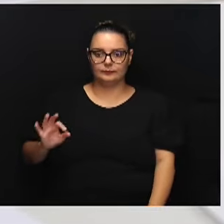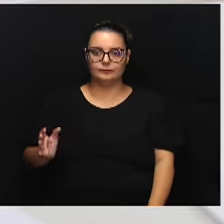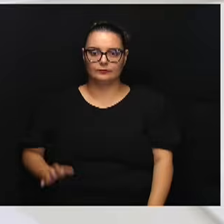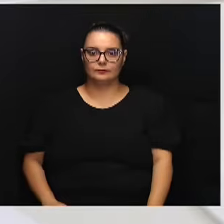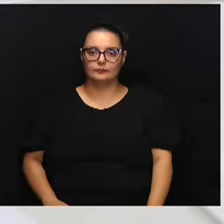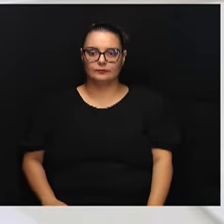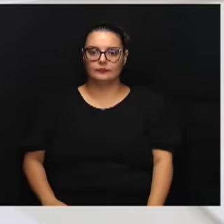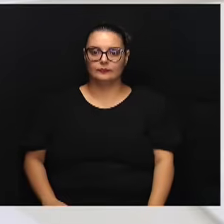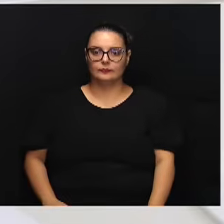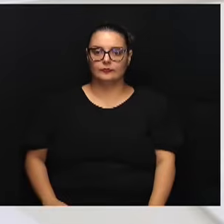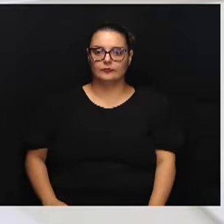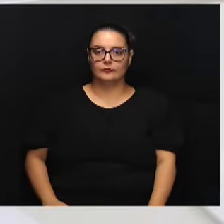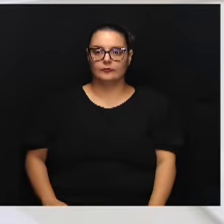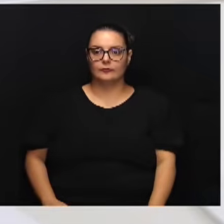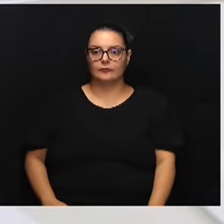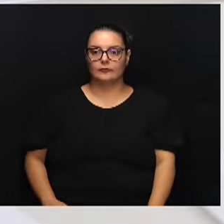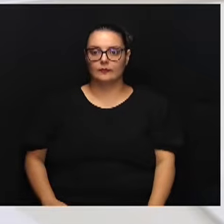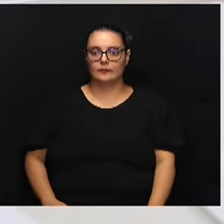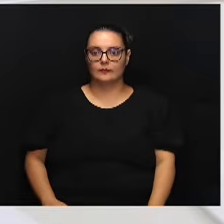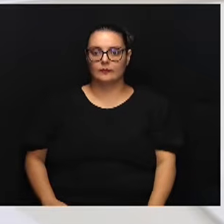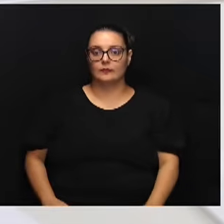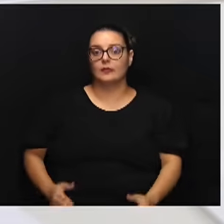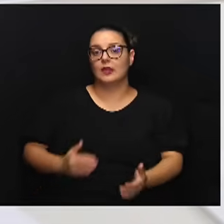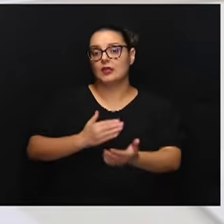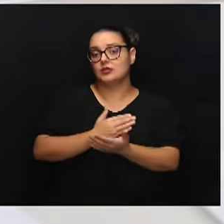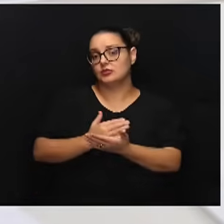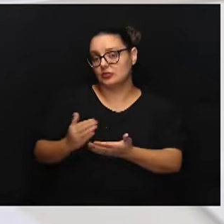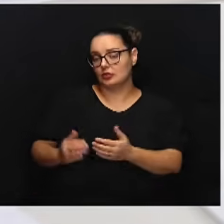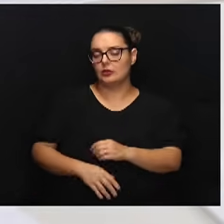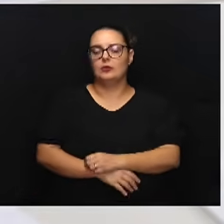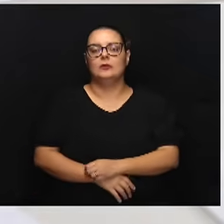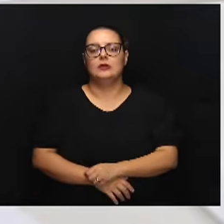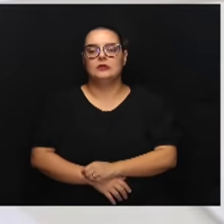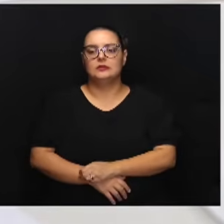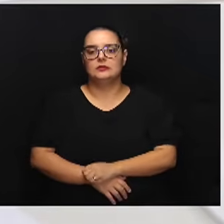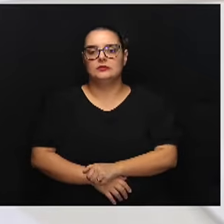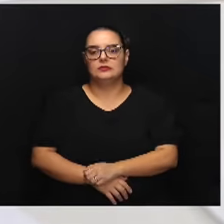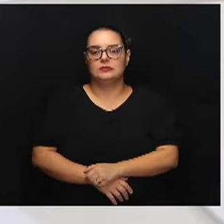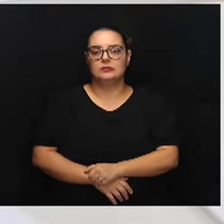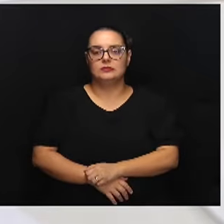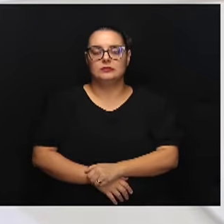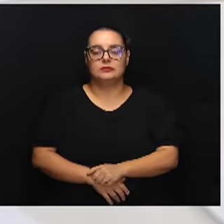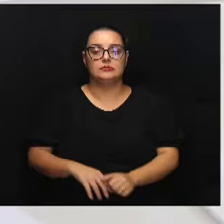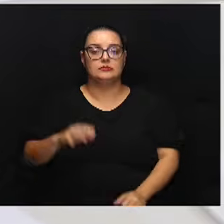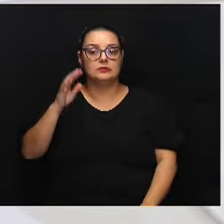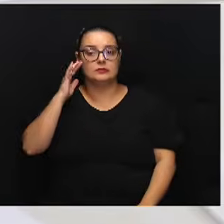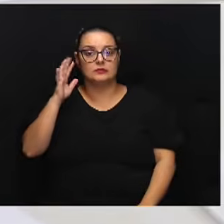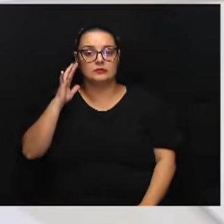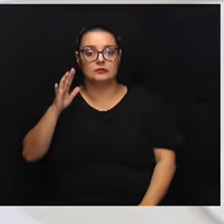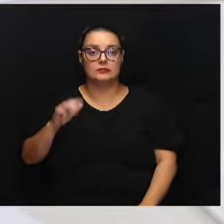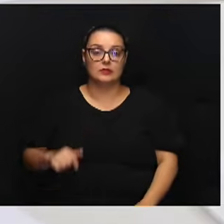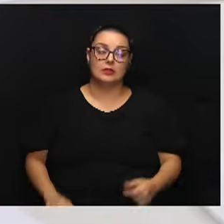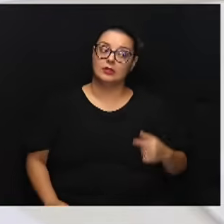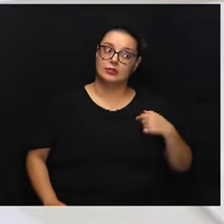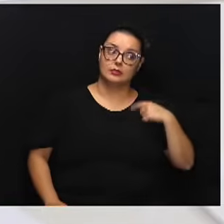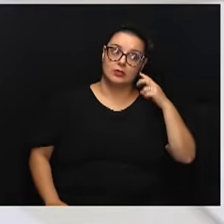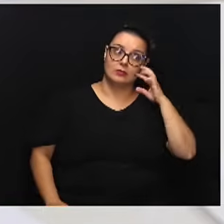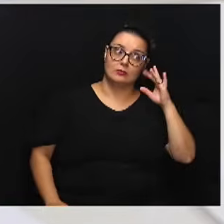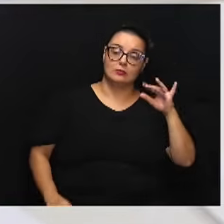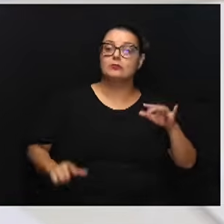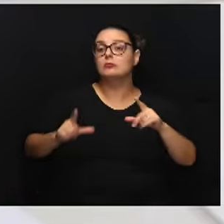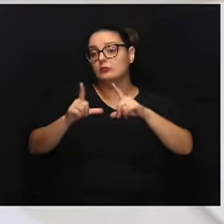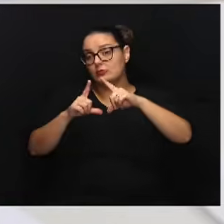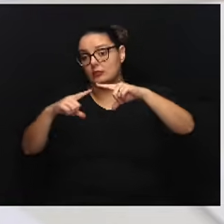Tranquilo. Aí nessa letra C a gente já começa, né, a imaginar. Eu já imaginei uma lua. Uma